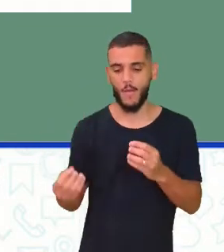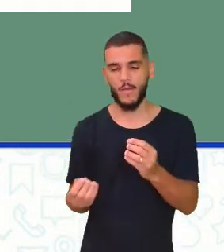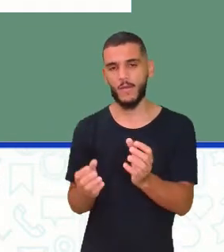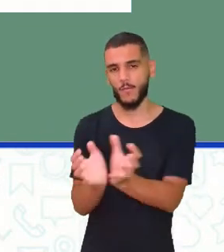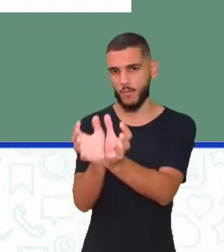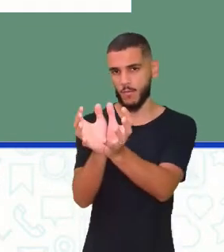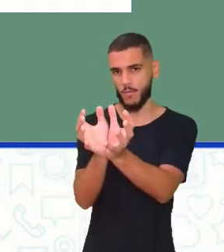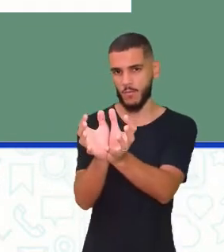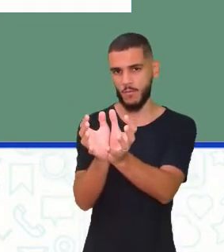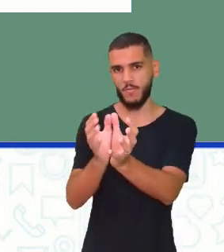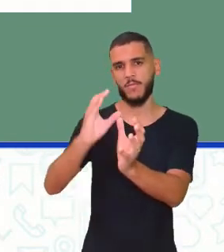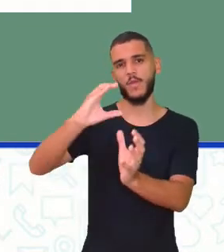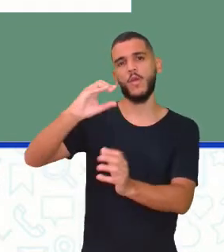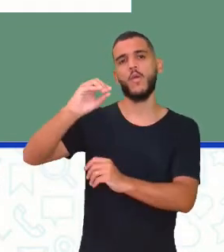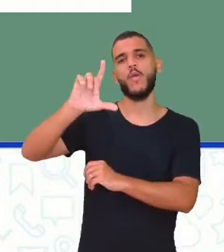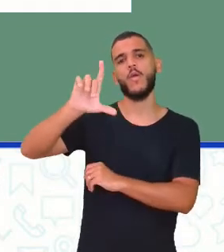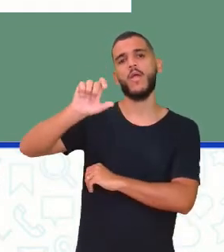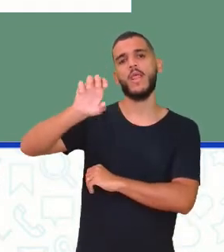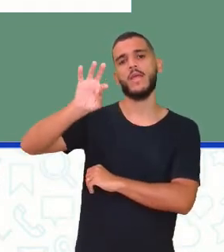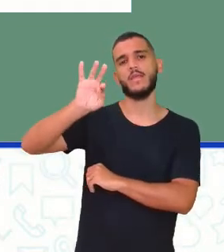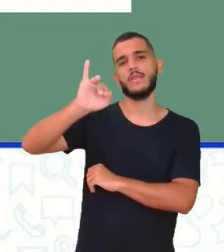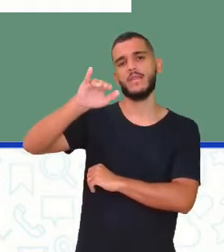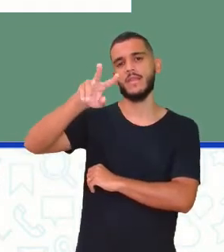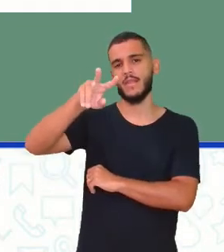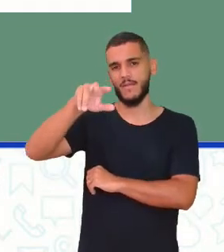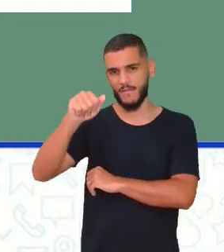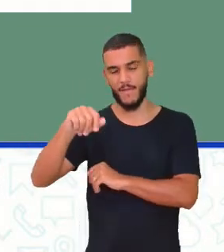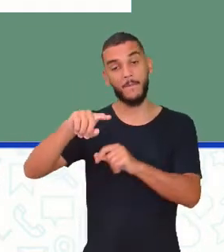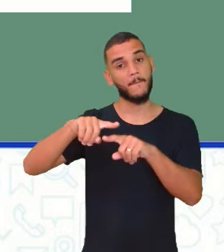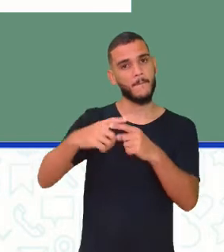E já a linguagem ela é